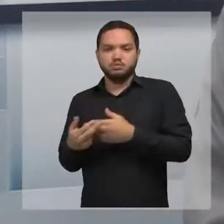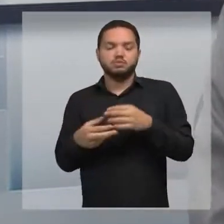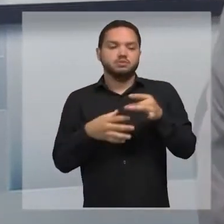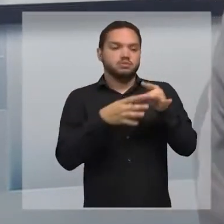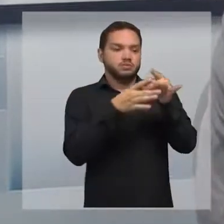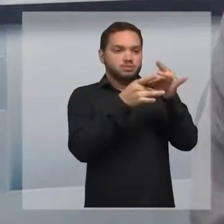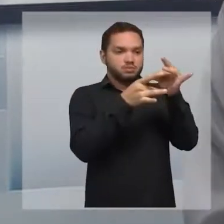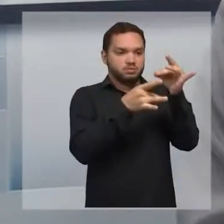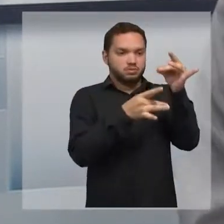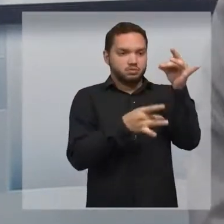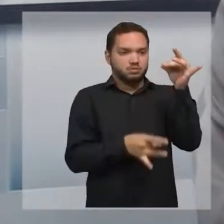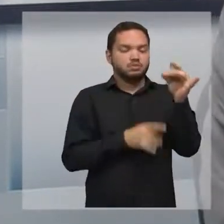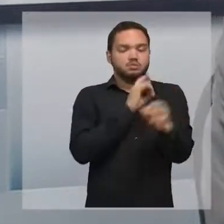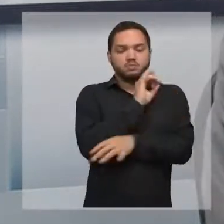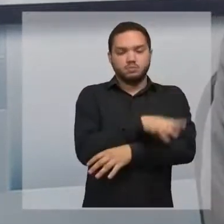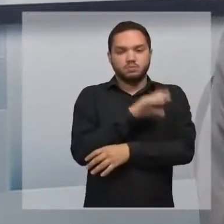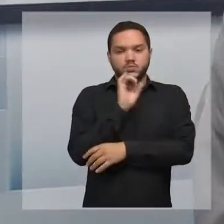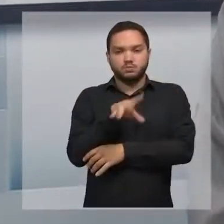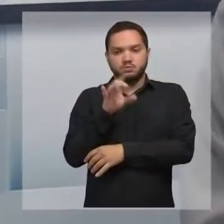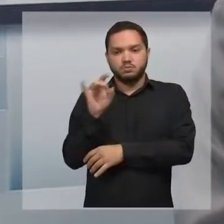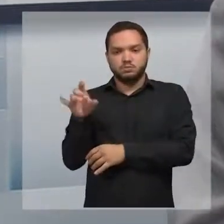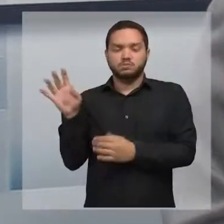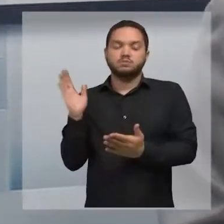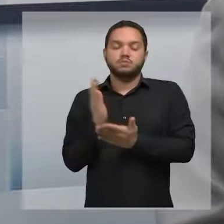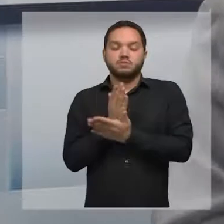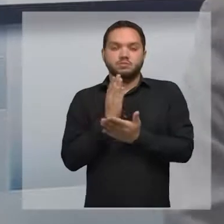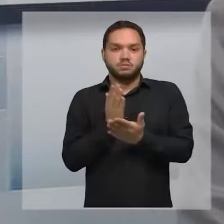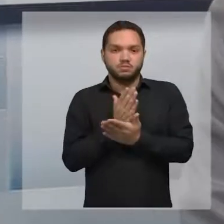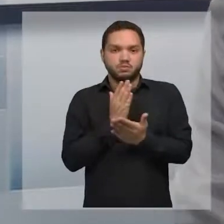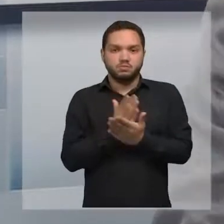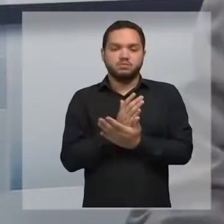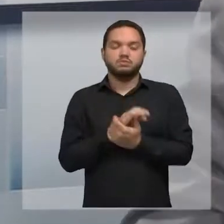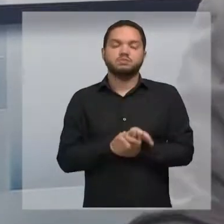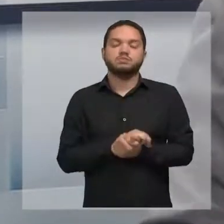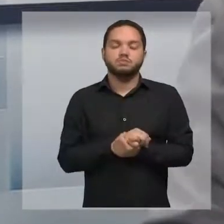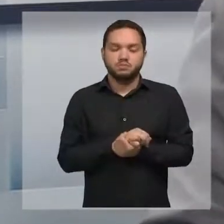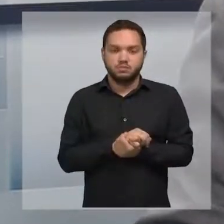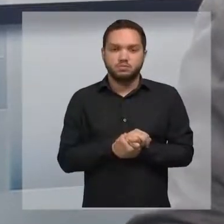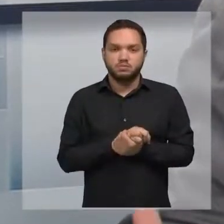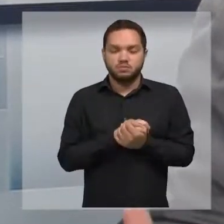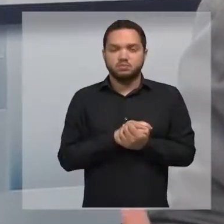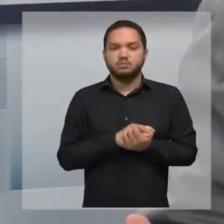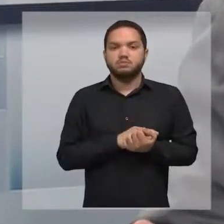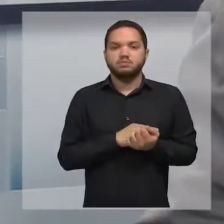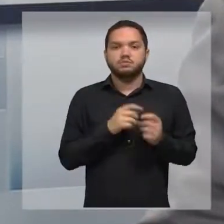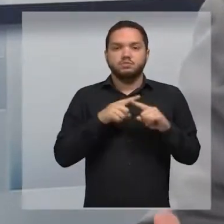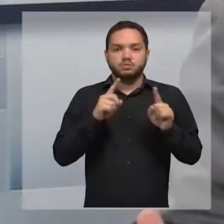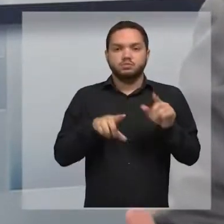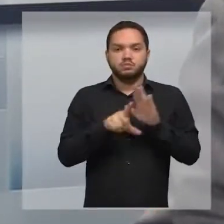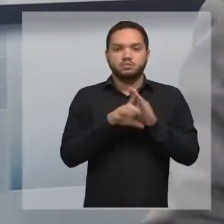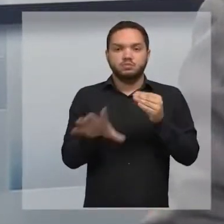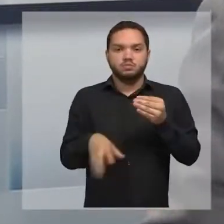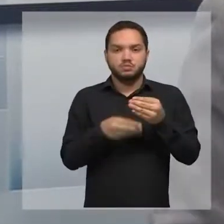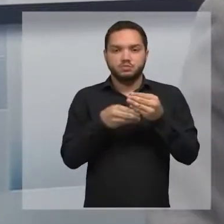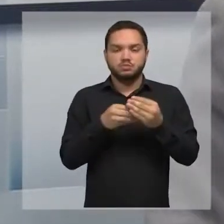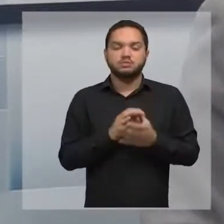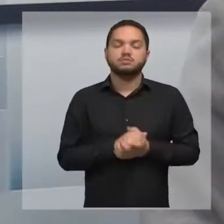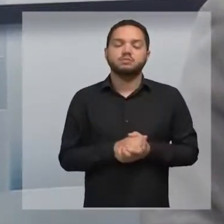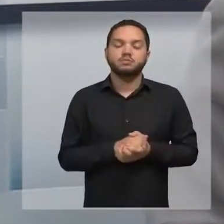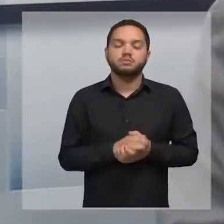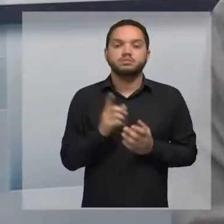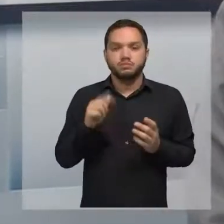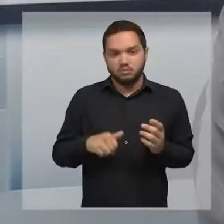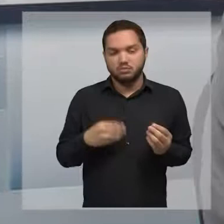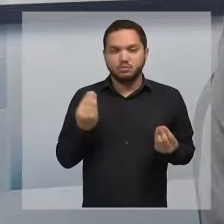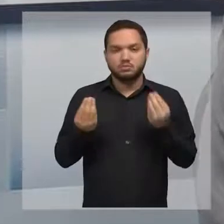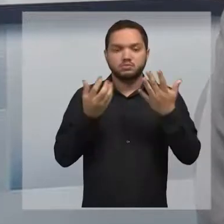debater pormenorizadamente cada um dos 4 livros que formam o globo total do projeto de lei complementar que está tramitando.